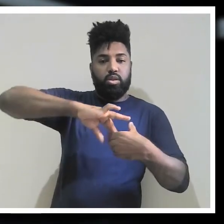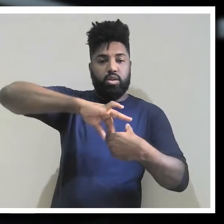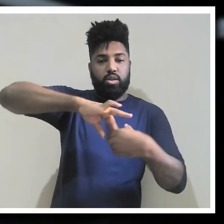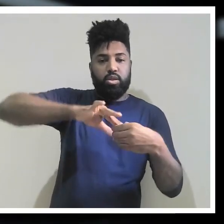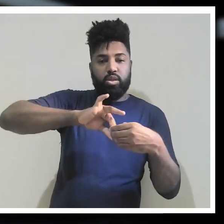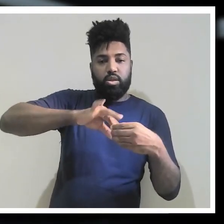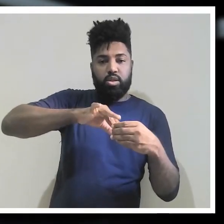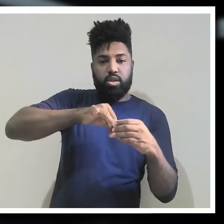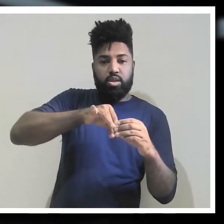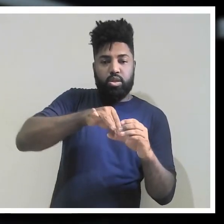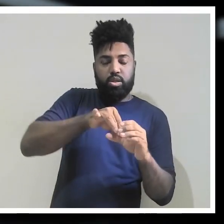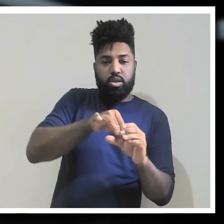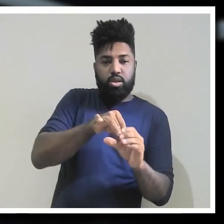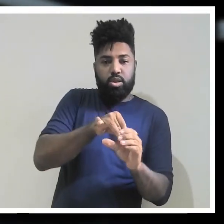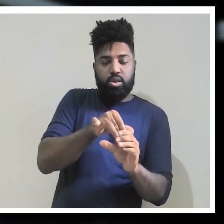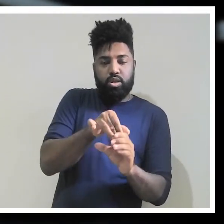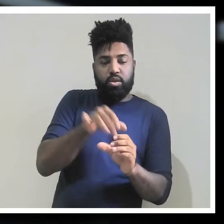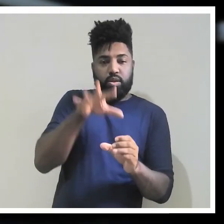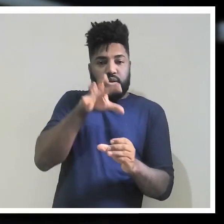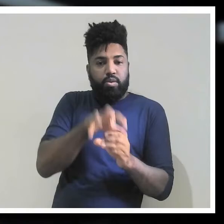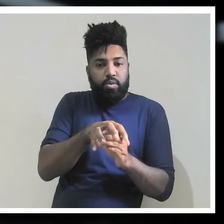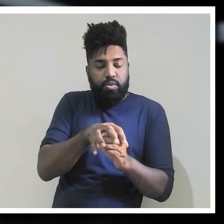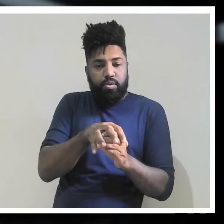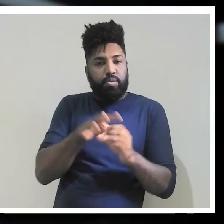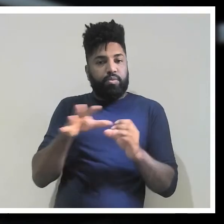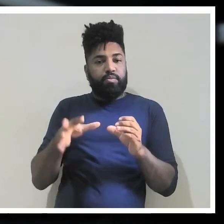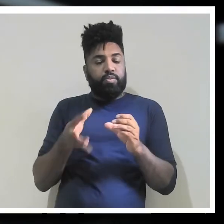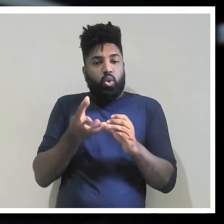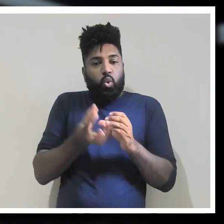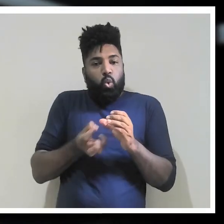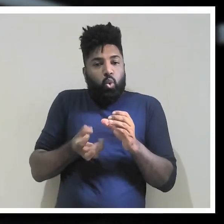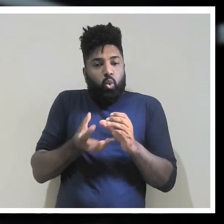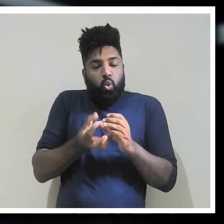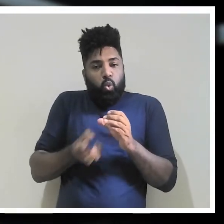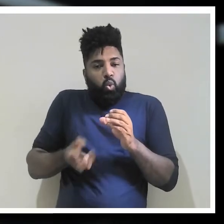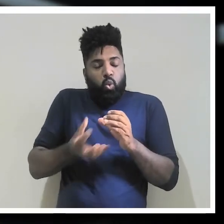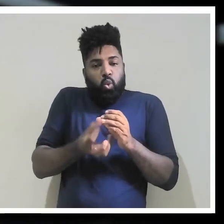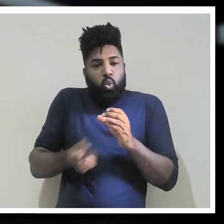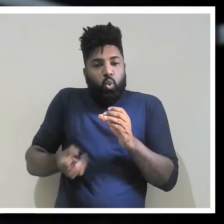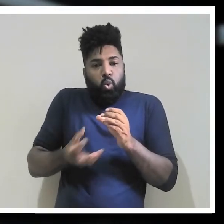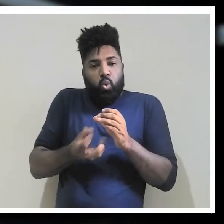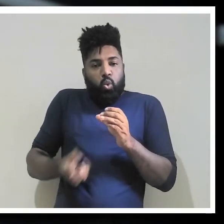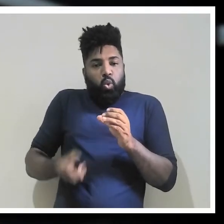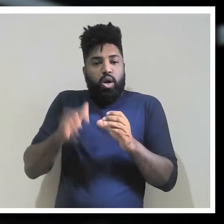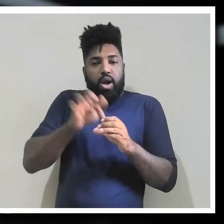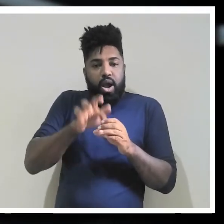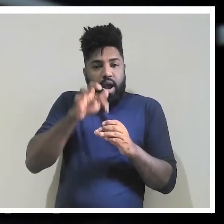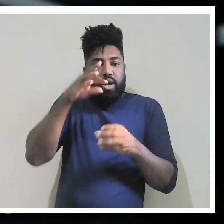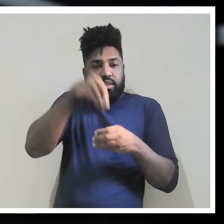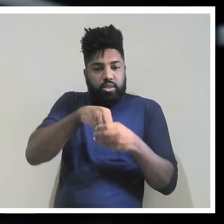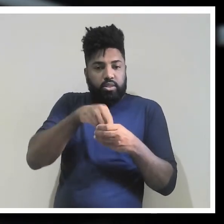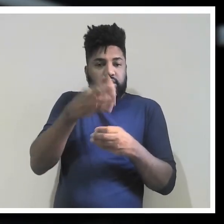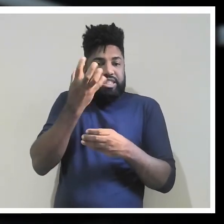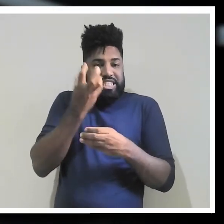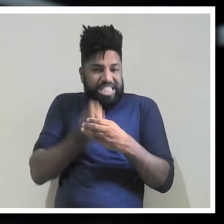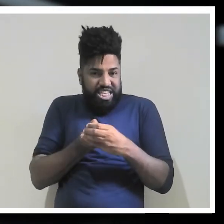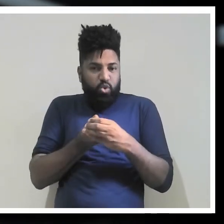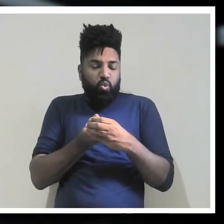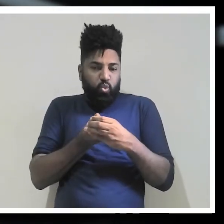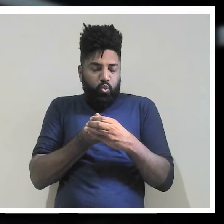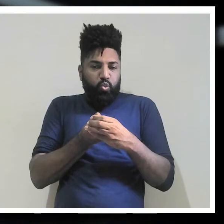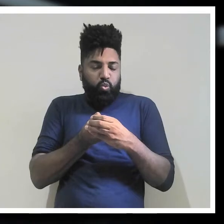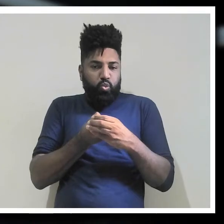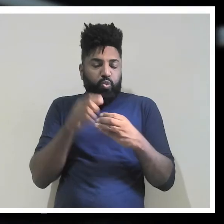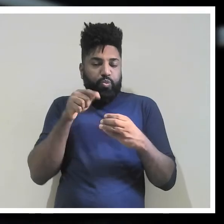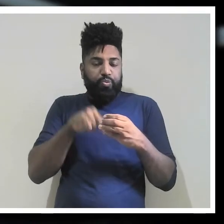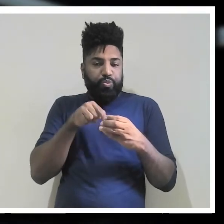puxe a água contra o papel filtro, deixando então o nosso material seco. Outro fator que ajuda muito o sal secar numa filtração